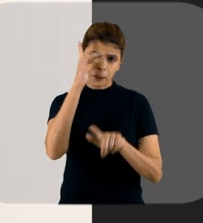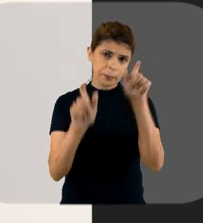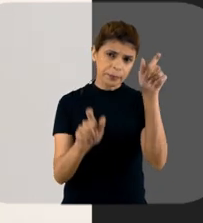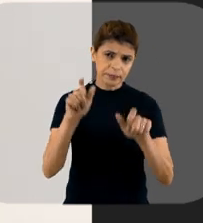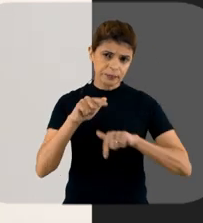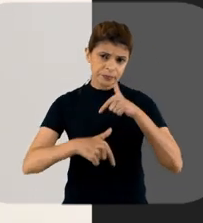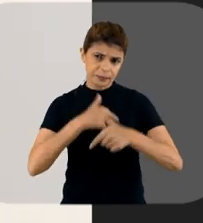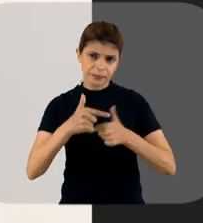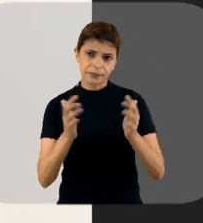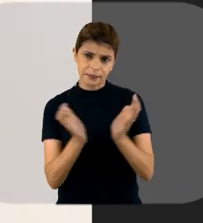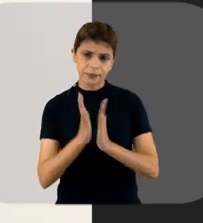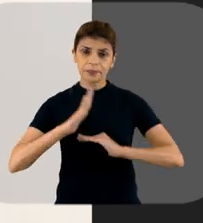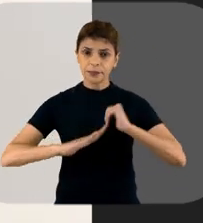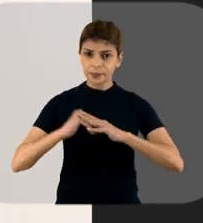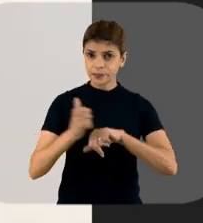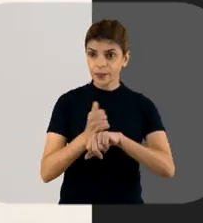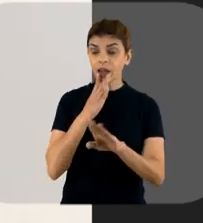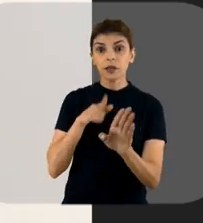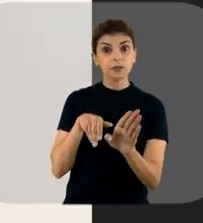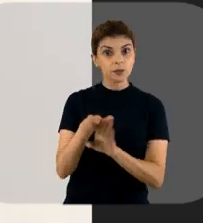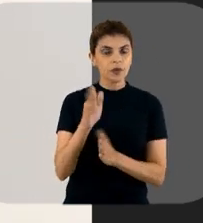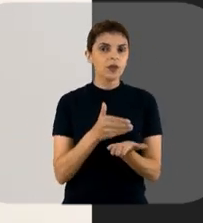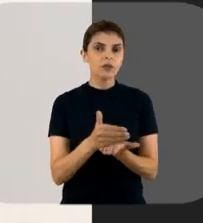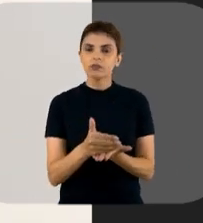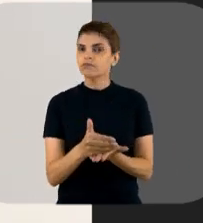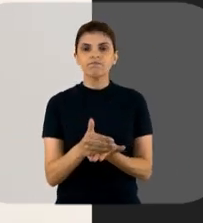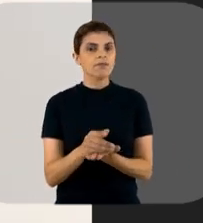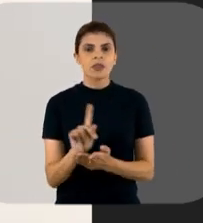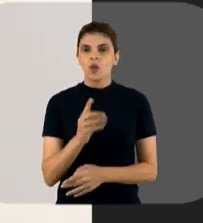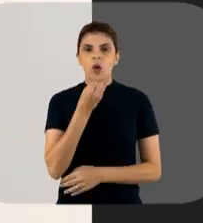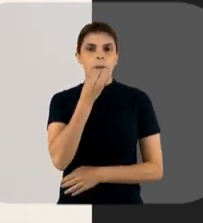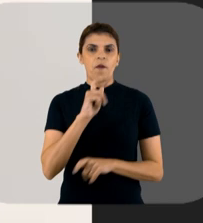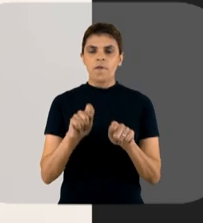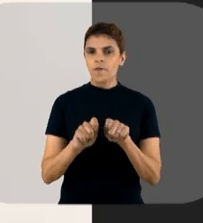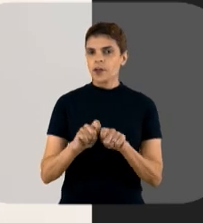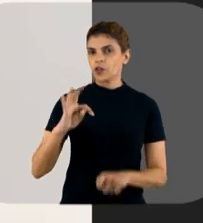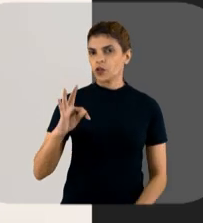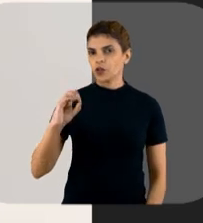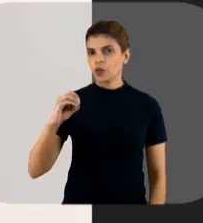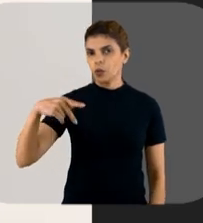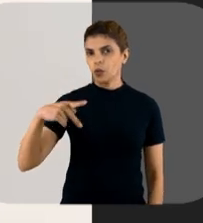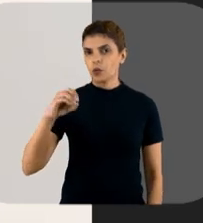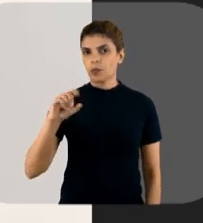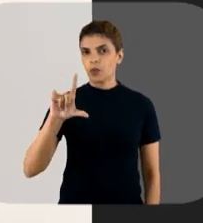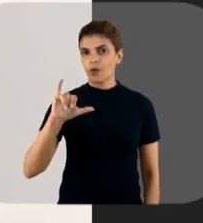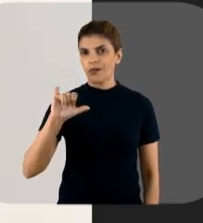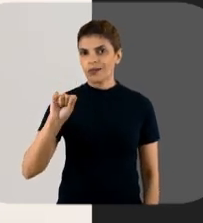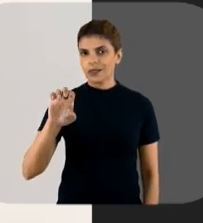meio generalizada, porque houve uma recomendação inicial de que não se fizesse